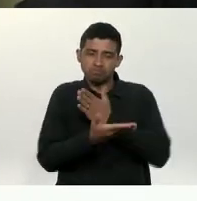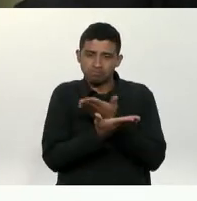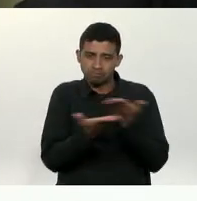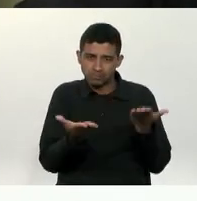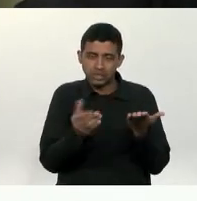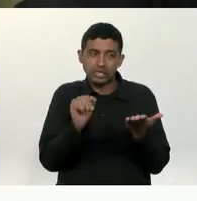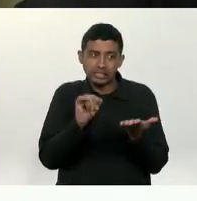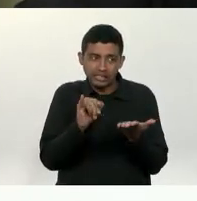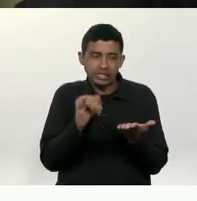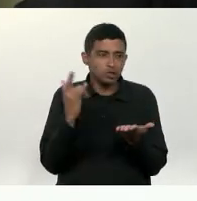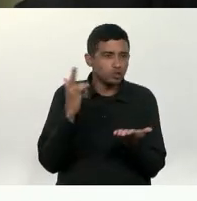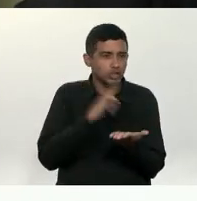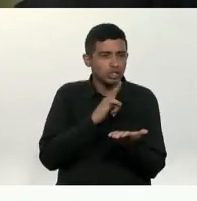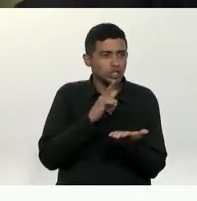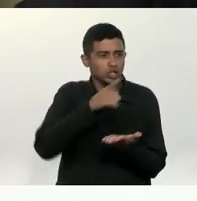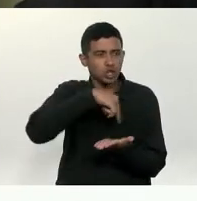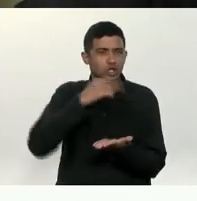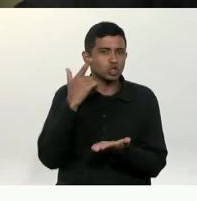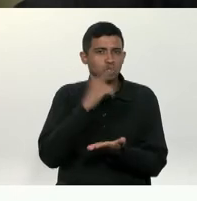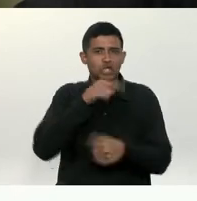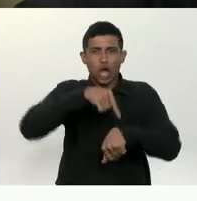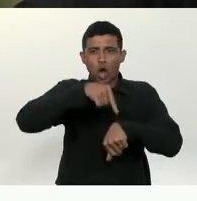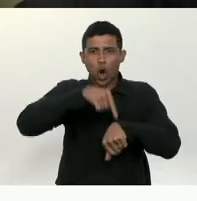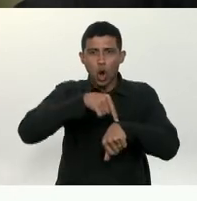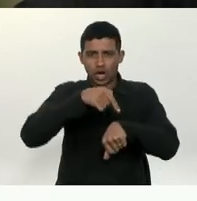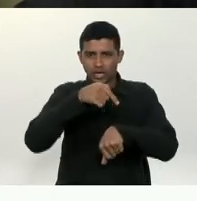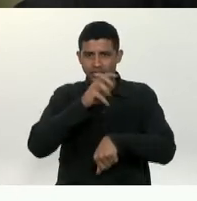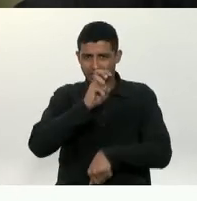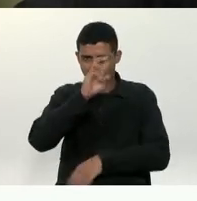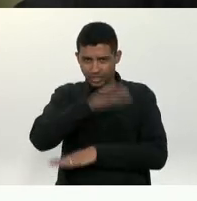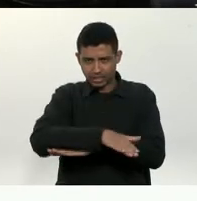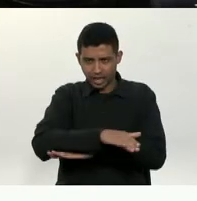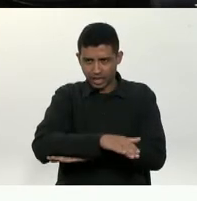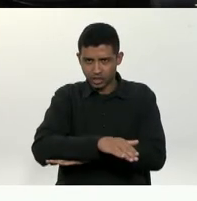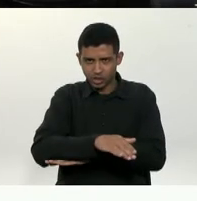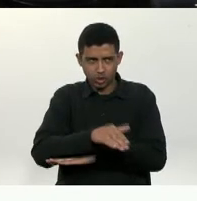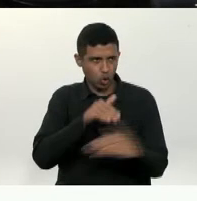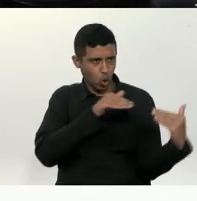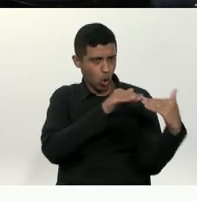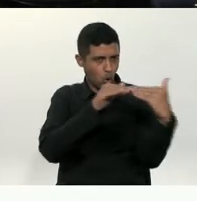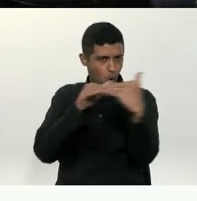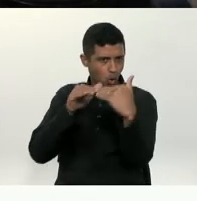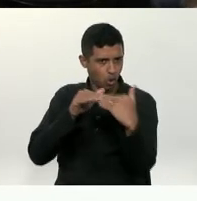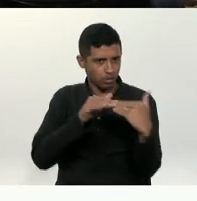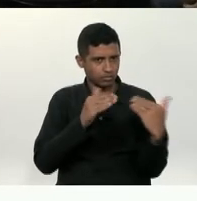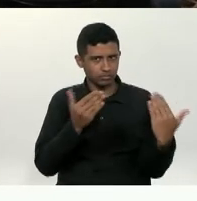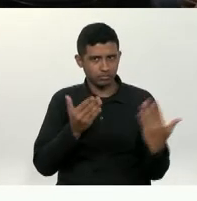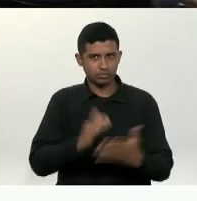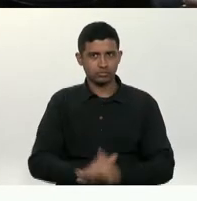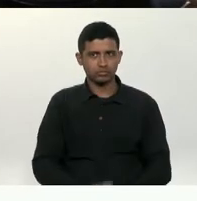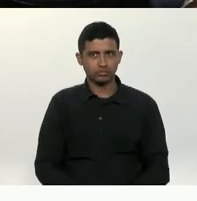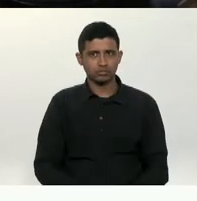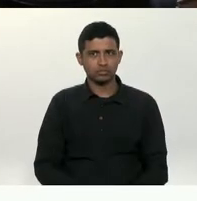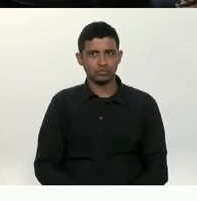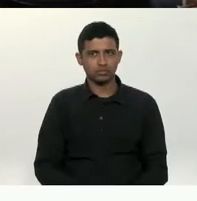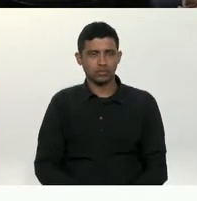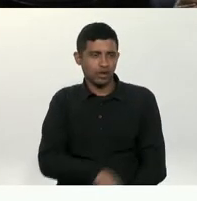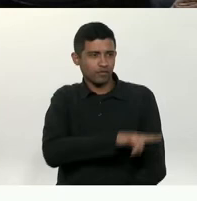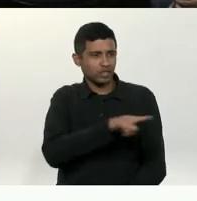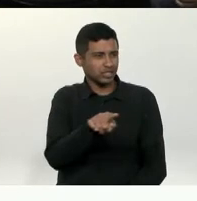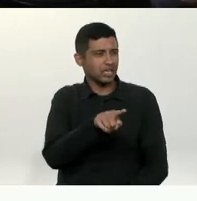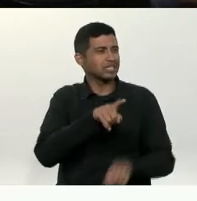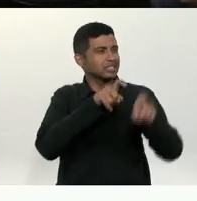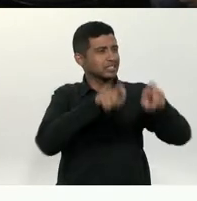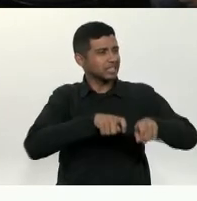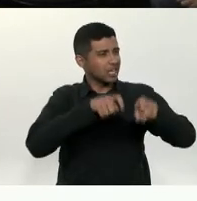às 17 horas, todos concordam? Perfeito. Na próxima segunda, então, só para... Que aí vocês que são do interior terão a